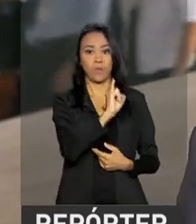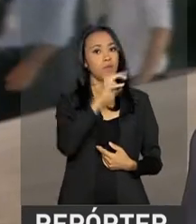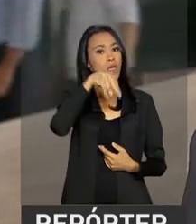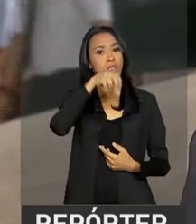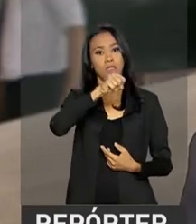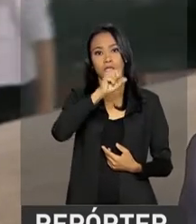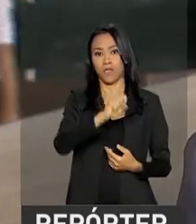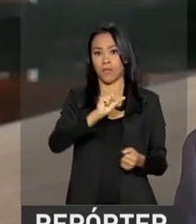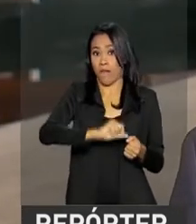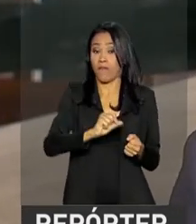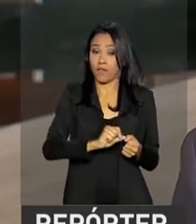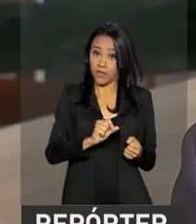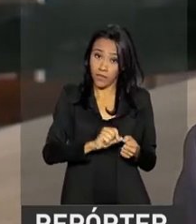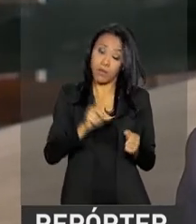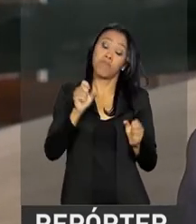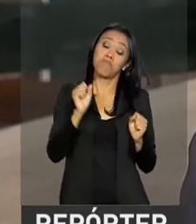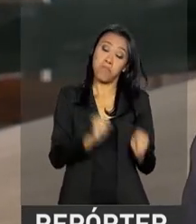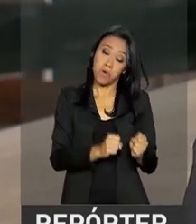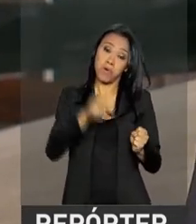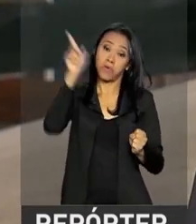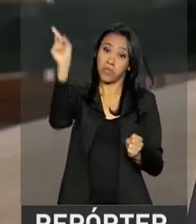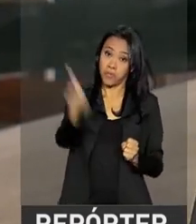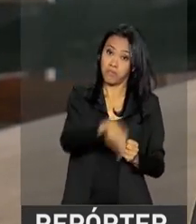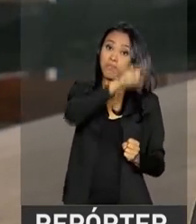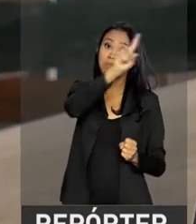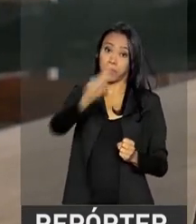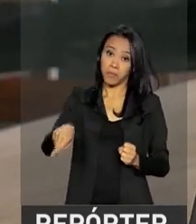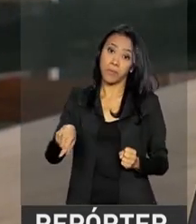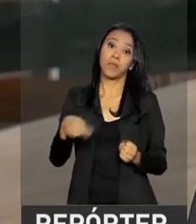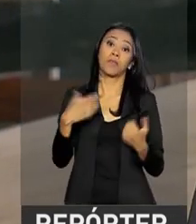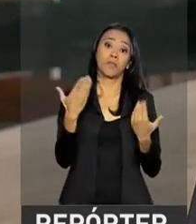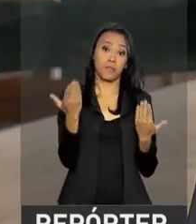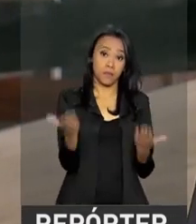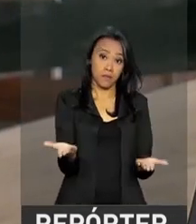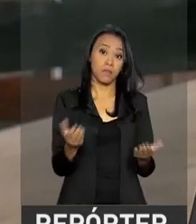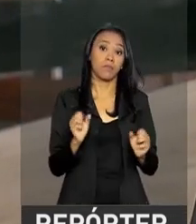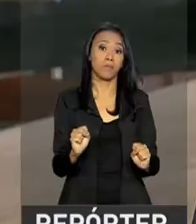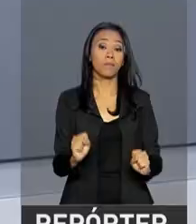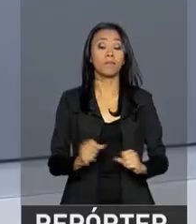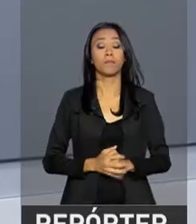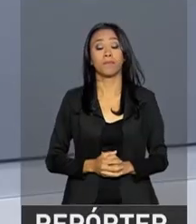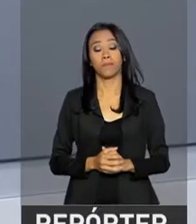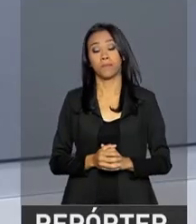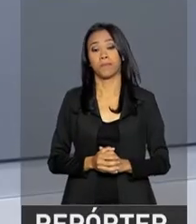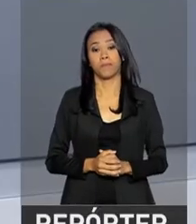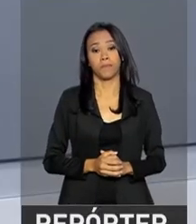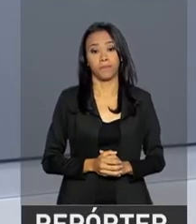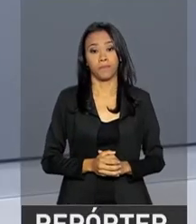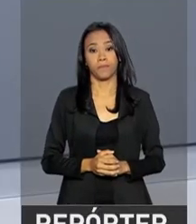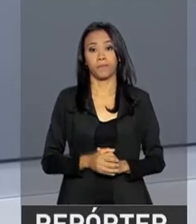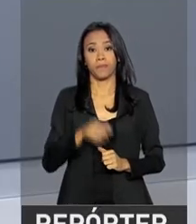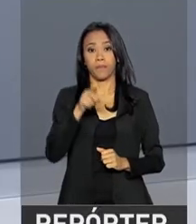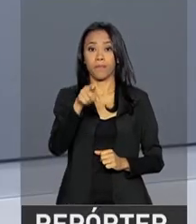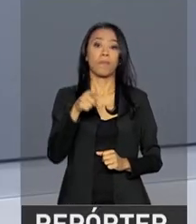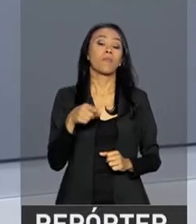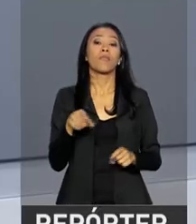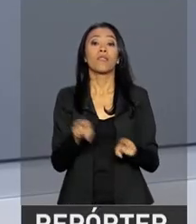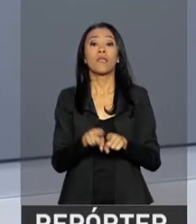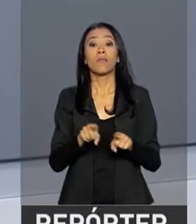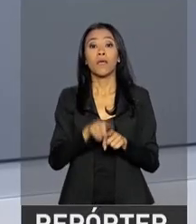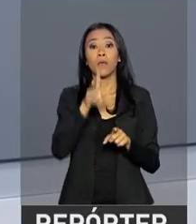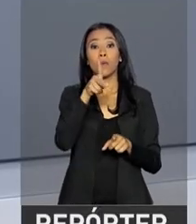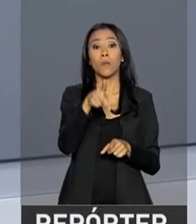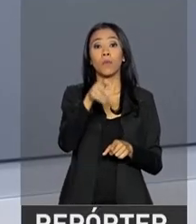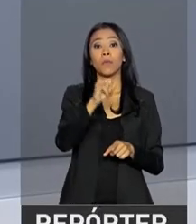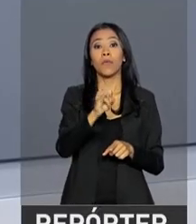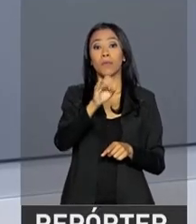fazer essa revisão pode ter o benefício suspenso e até cancelado o monitor do pib e da fundação getúlio